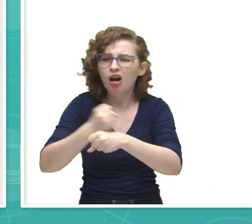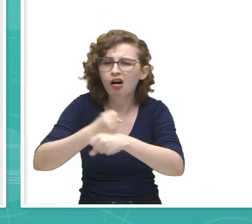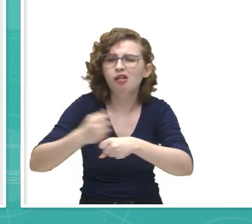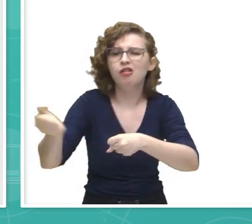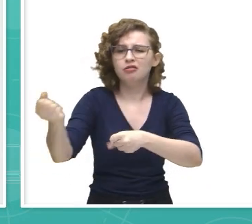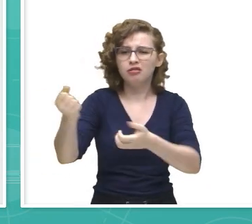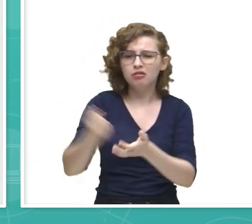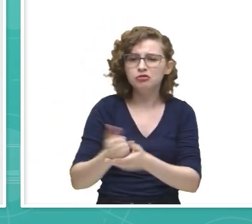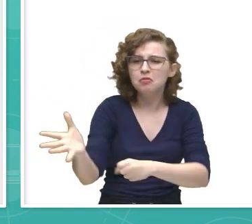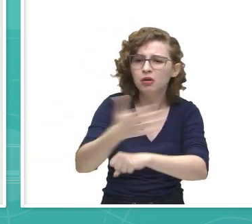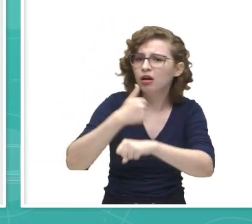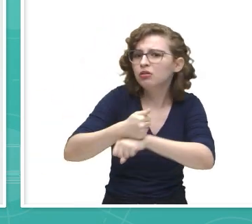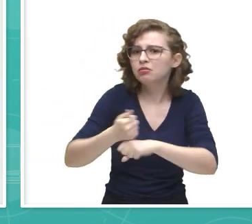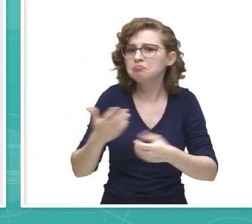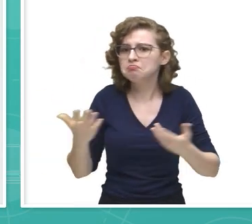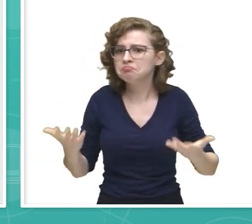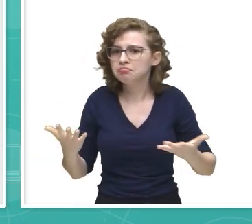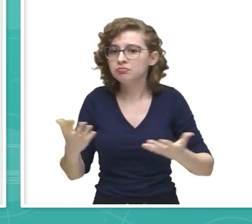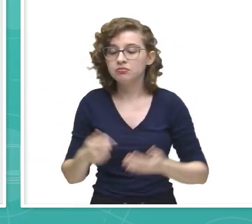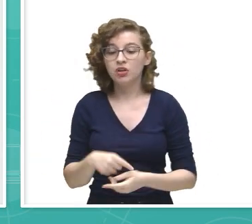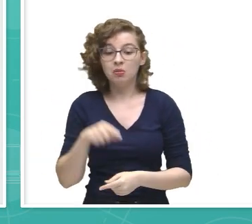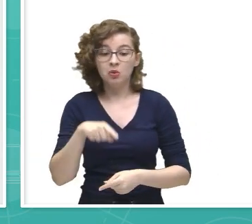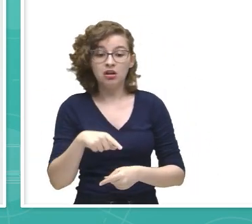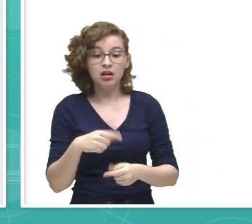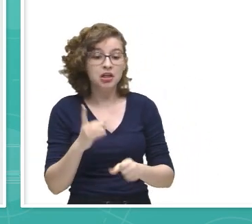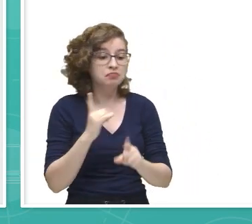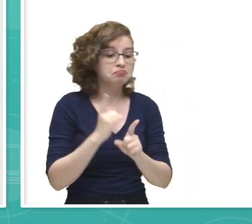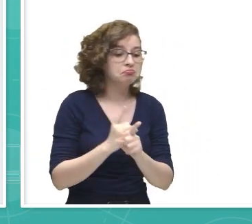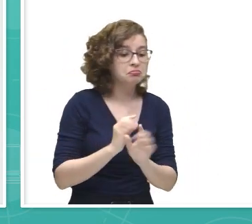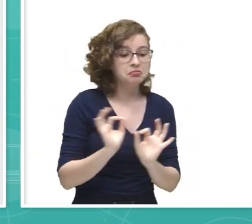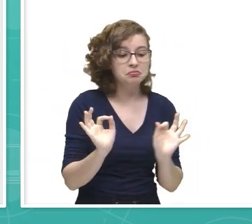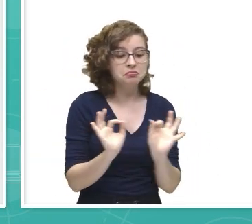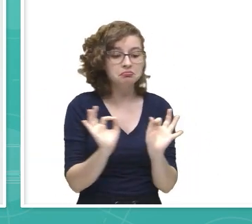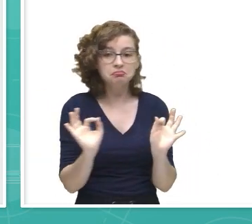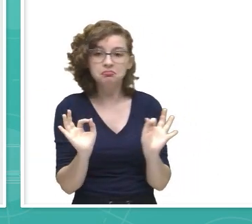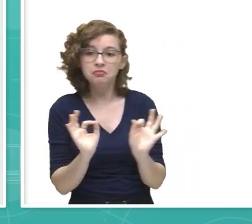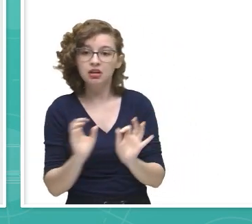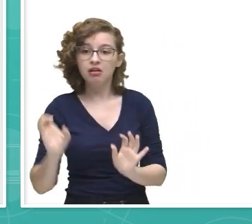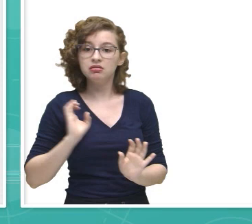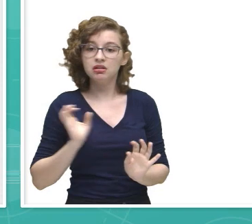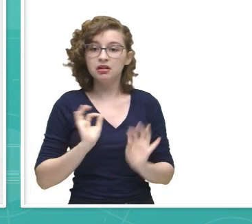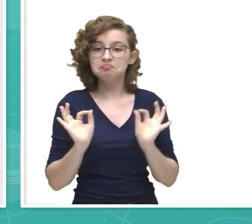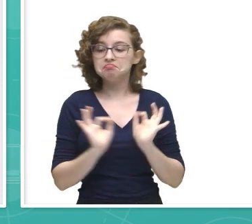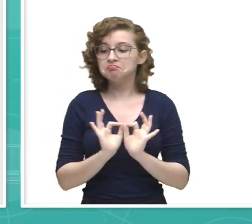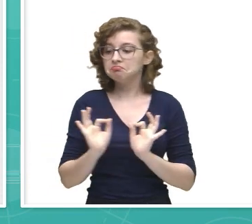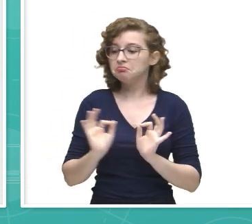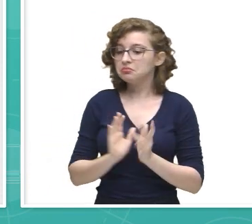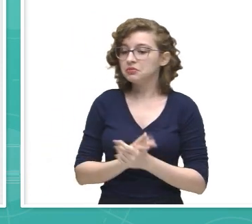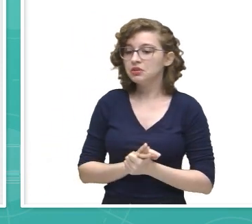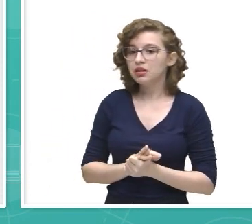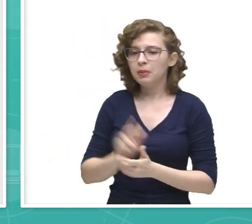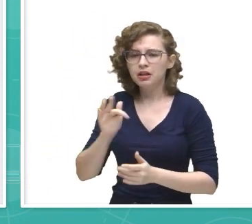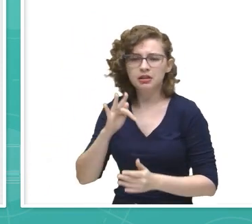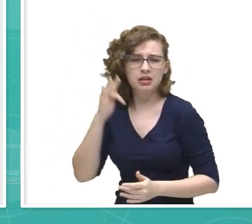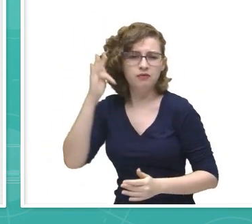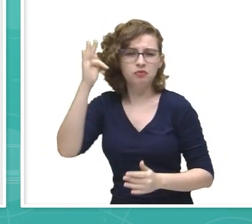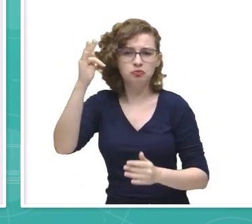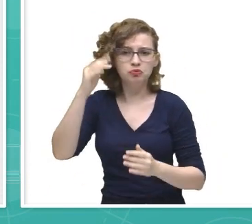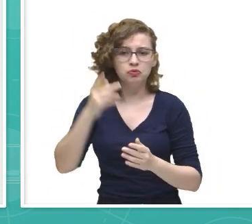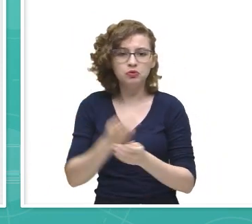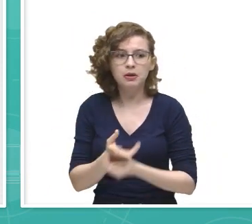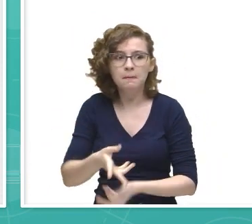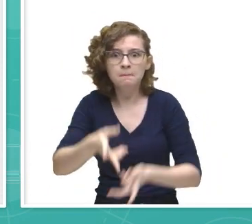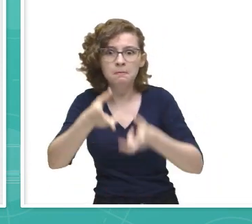porque não tinha nenhuma riqueza imediata. E quando viu que poderia perder essa região, começou a